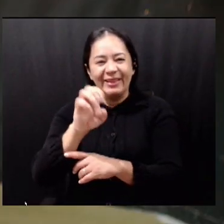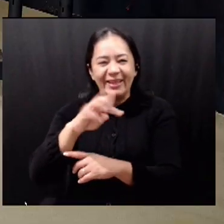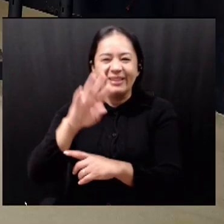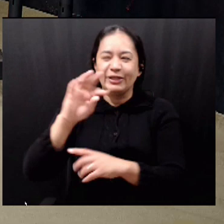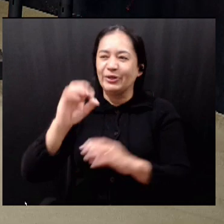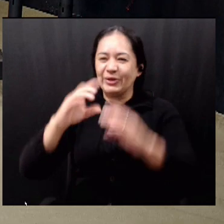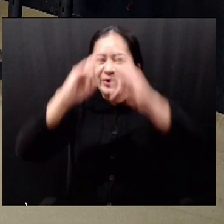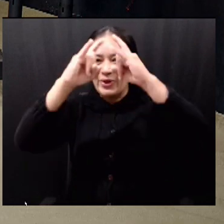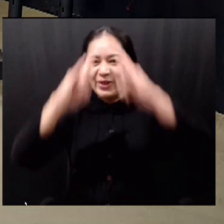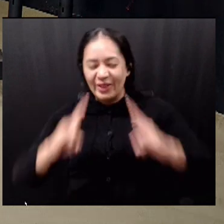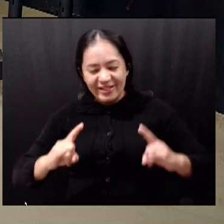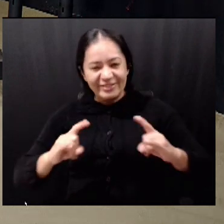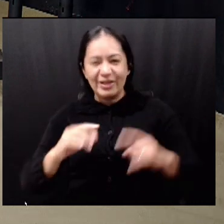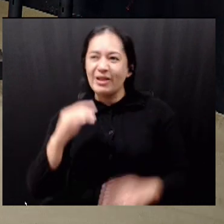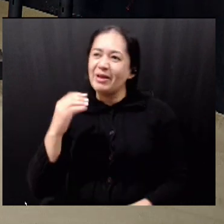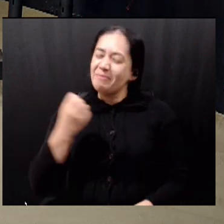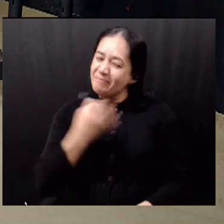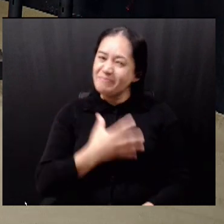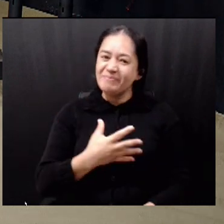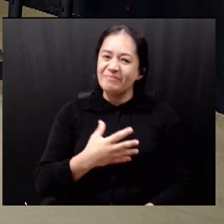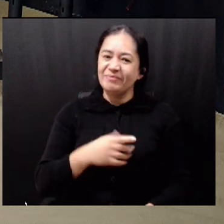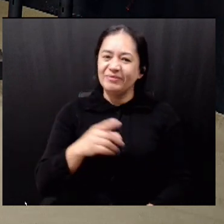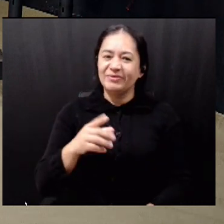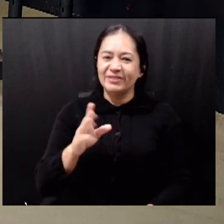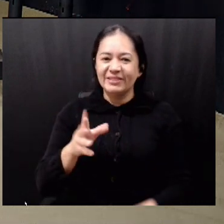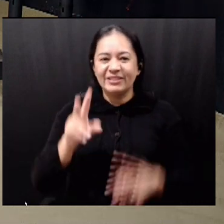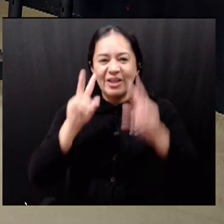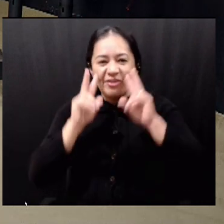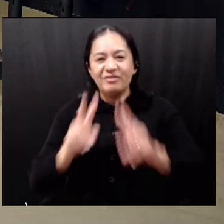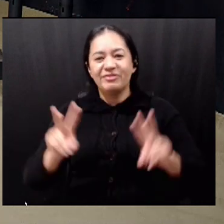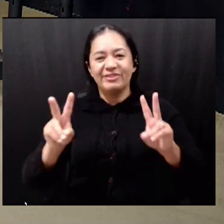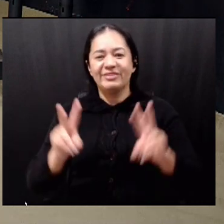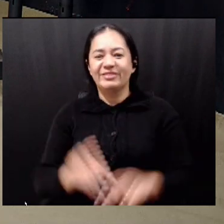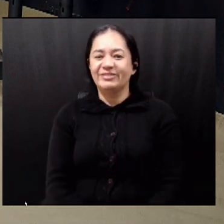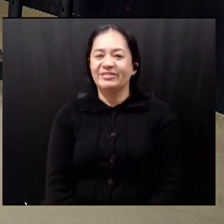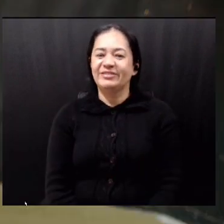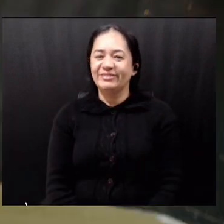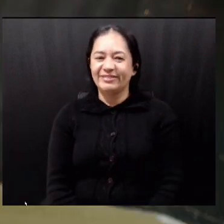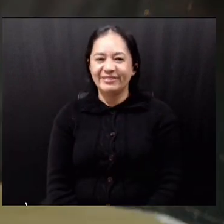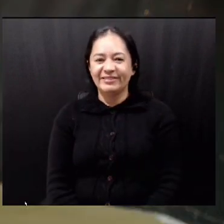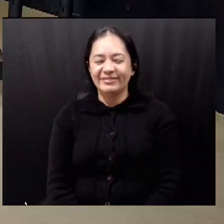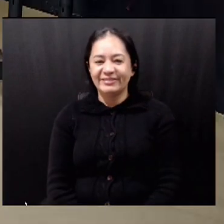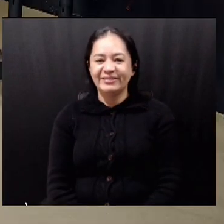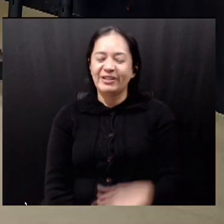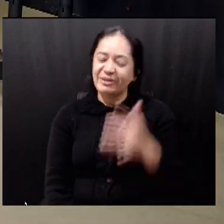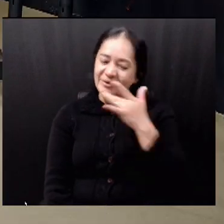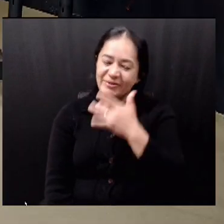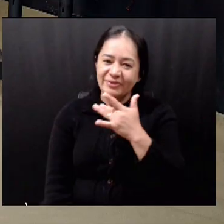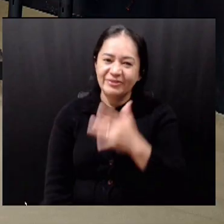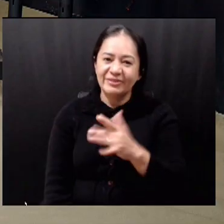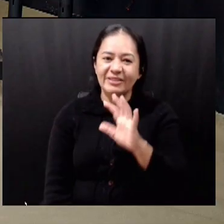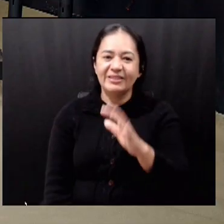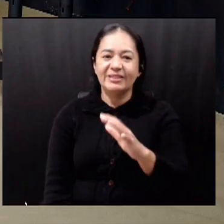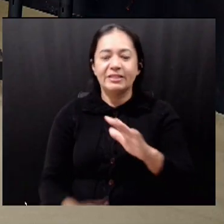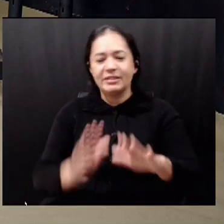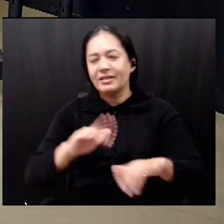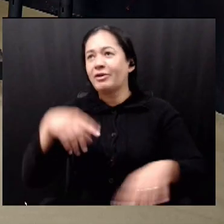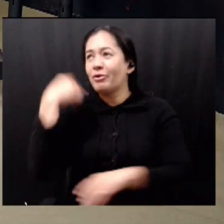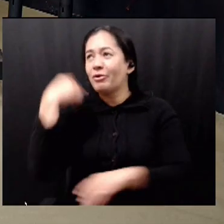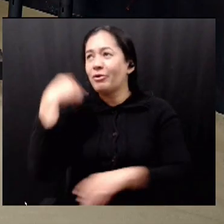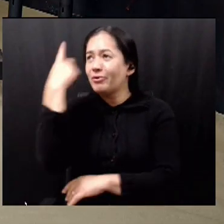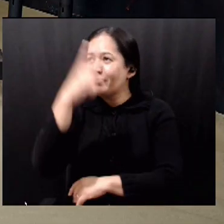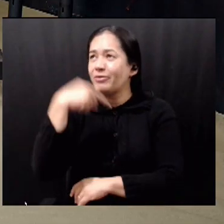Com lençol, você Eu fez amava, isso eu pelo jeito, né? Aí, ó. Era muito legal. É muito gostoso, Isso, né? e a criança fica horas. Claro. Coloca um monte de lençol ali, ela vai